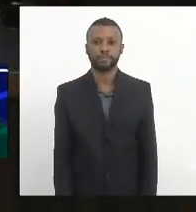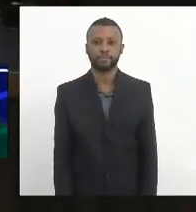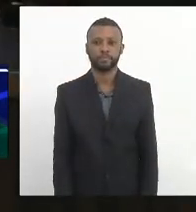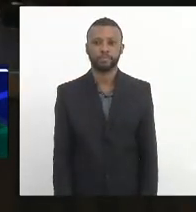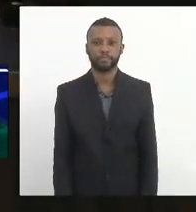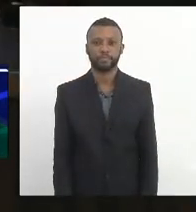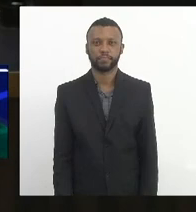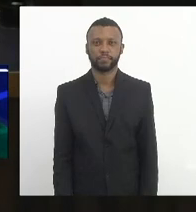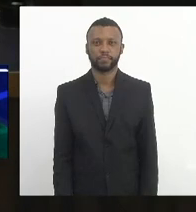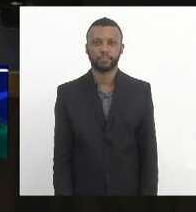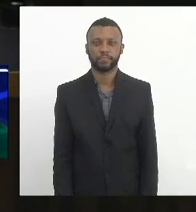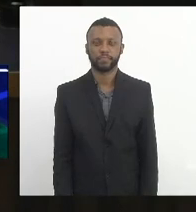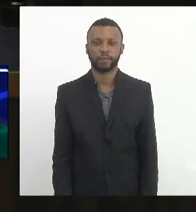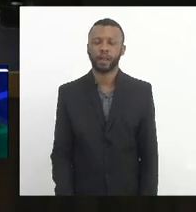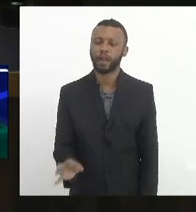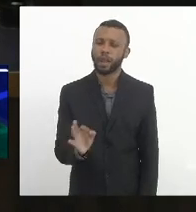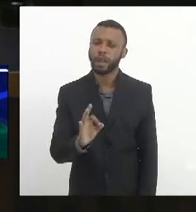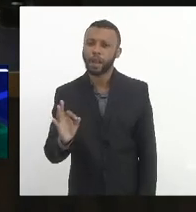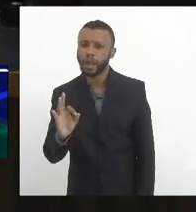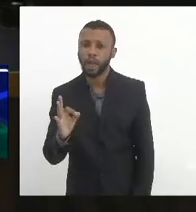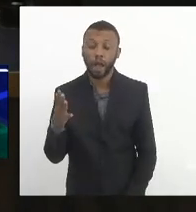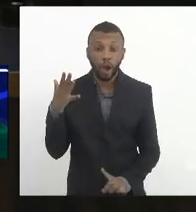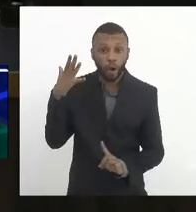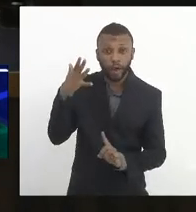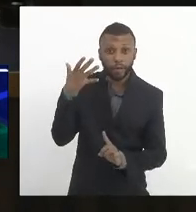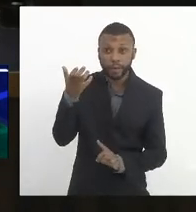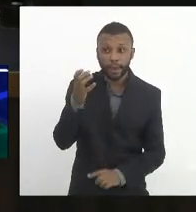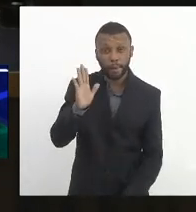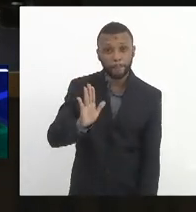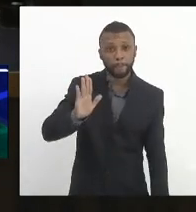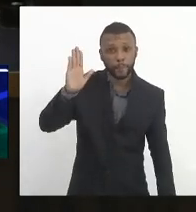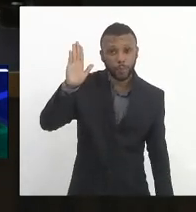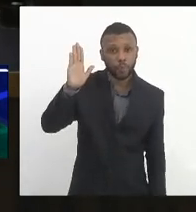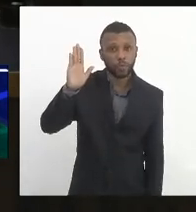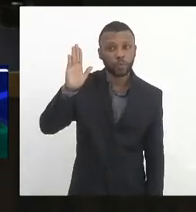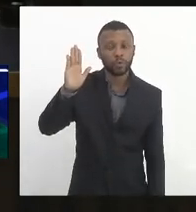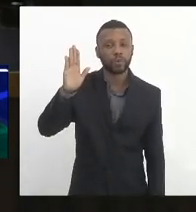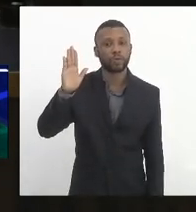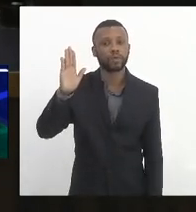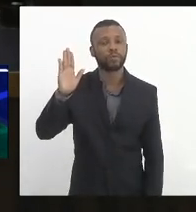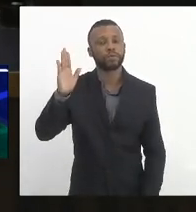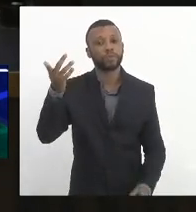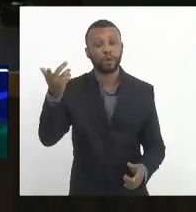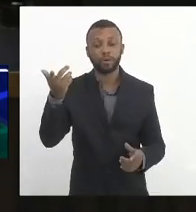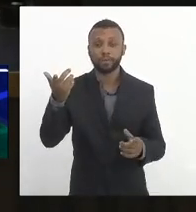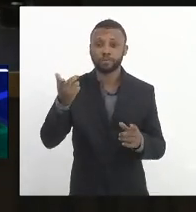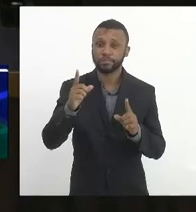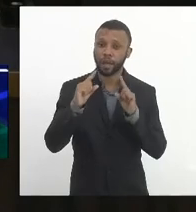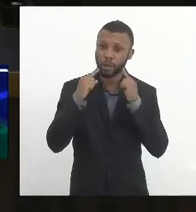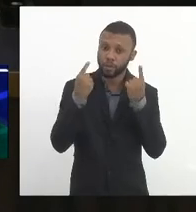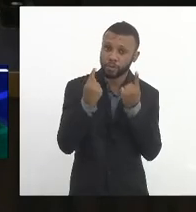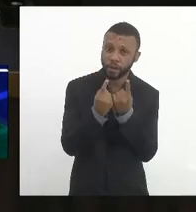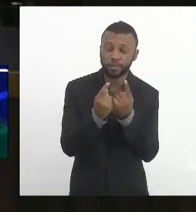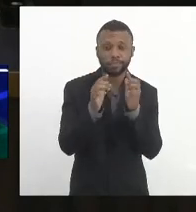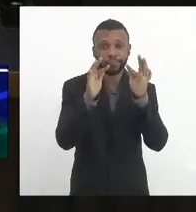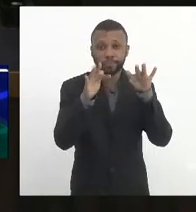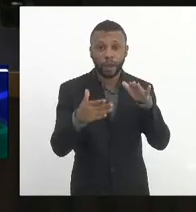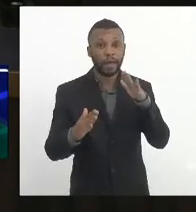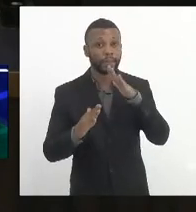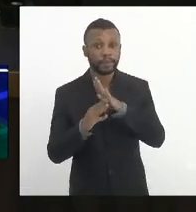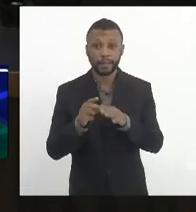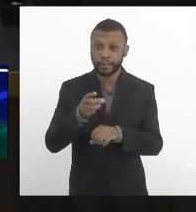e não havendo mais oradores inscritos a presidência suspende a sessão até às